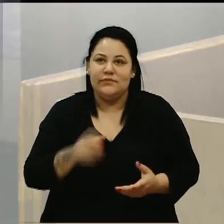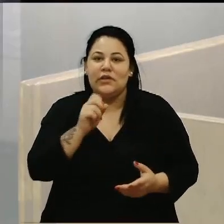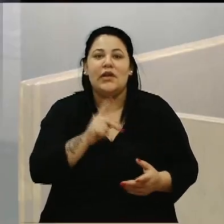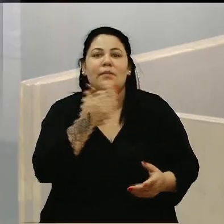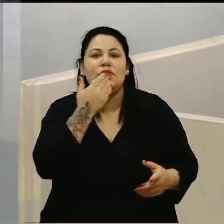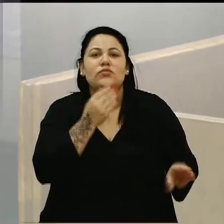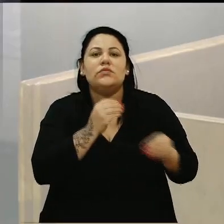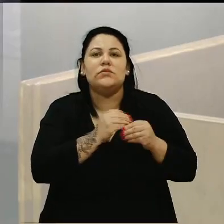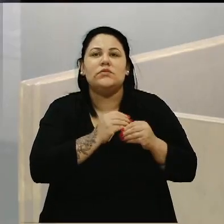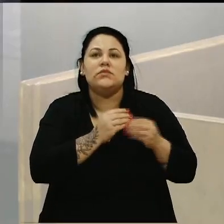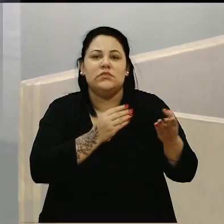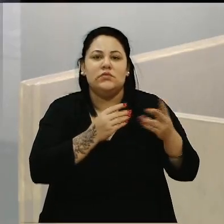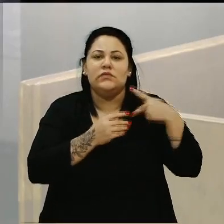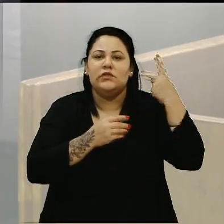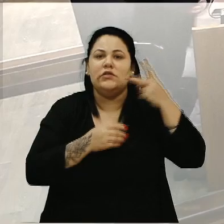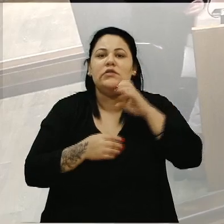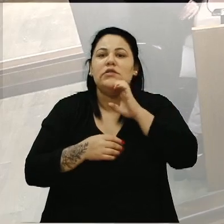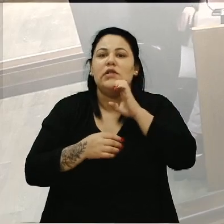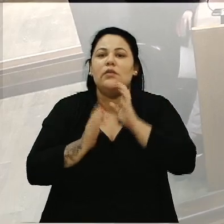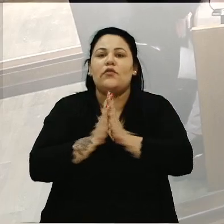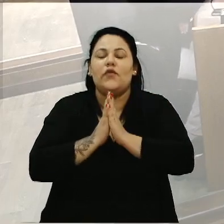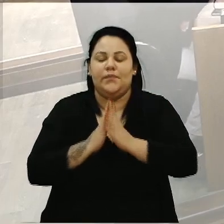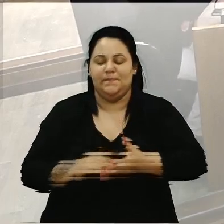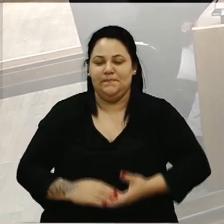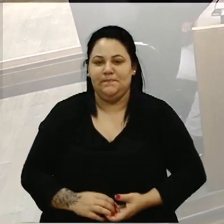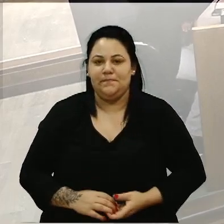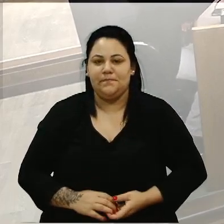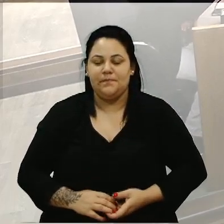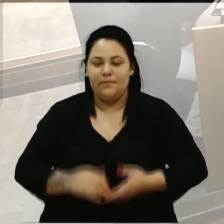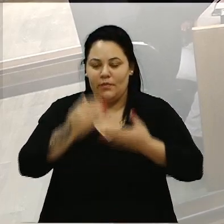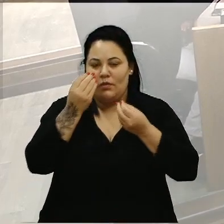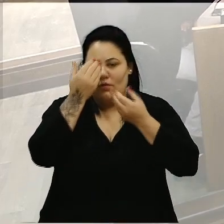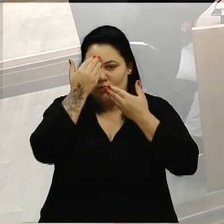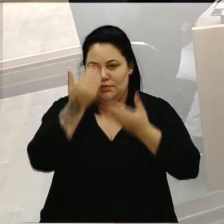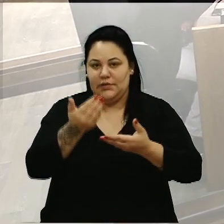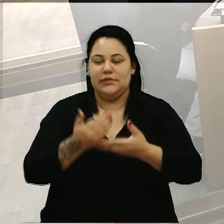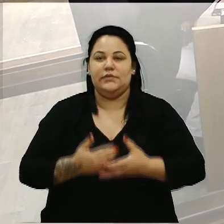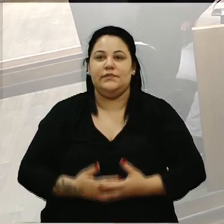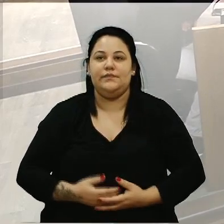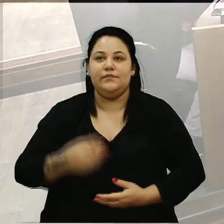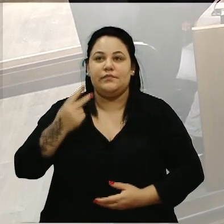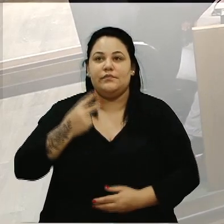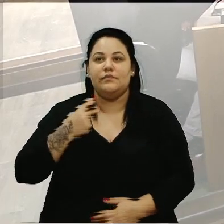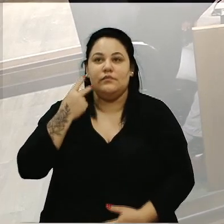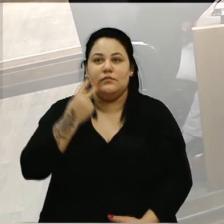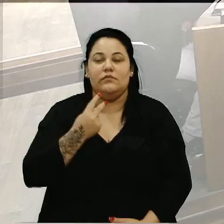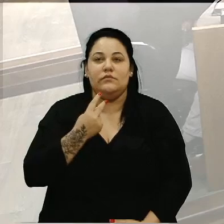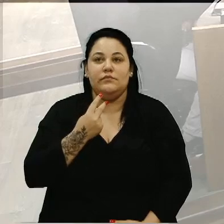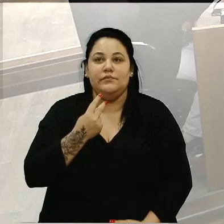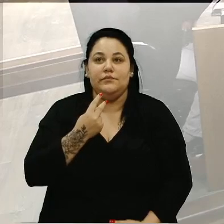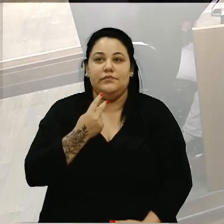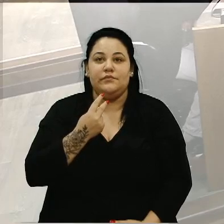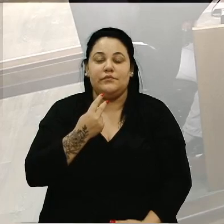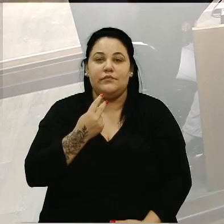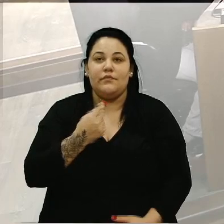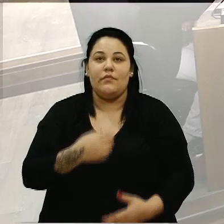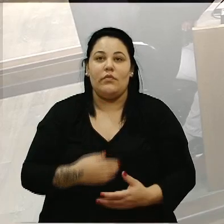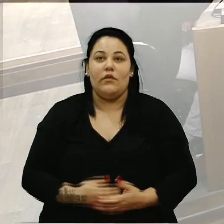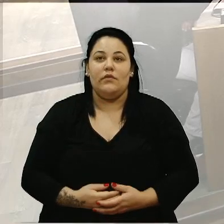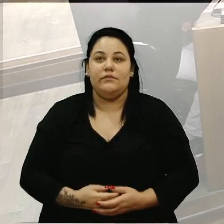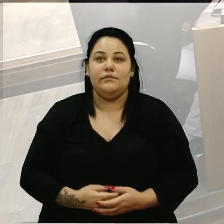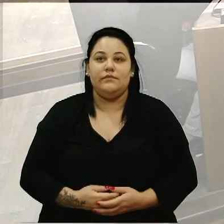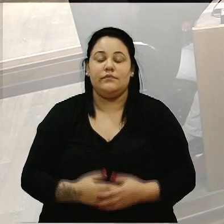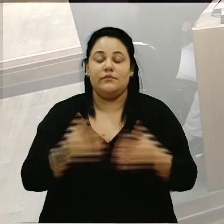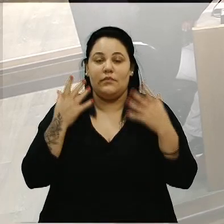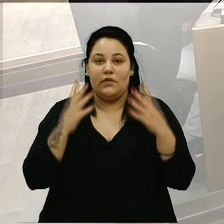também. Sim, vereadora Estela, por gentileza. Muito obrigado, vereadora, pelo aparte.